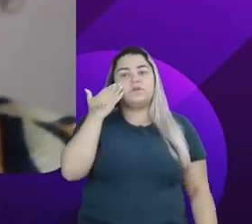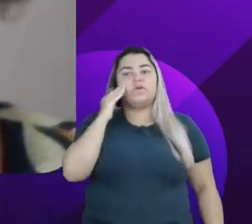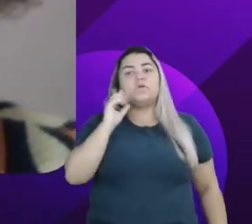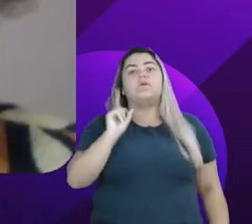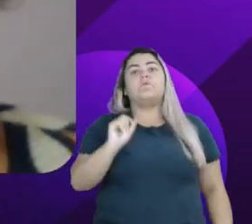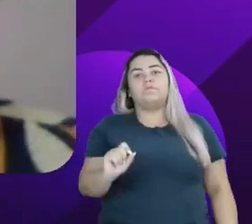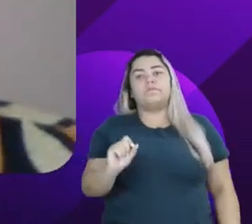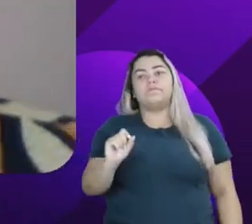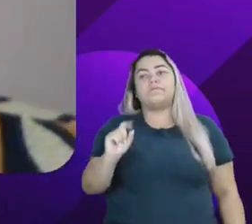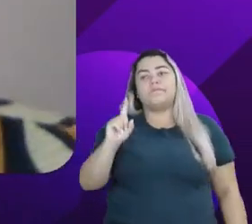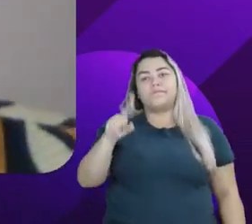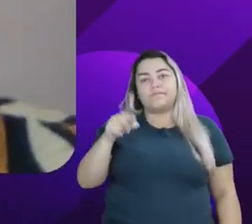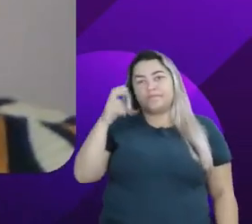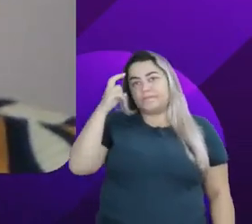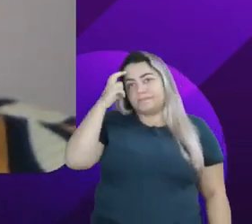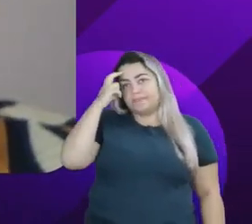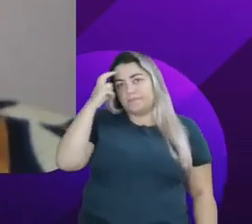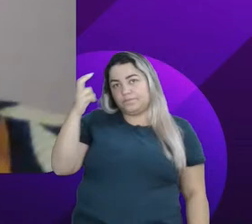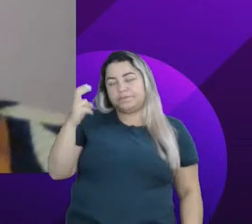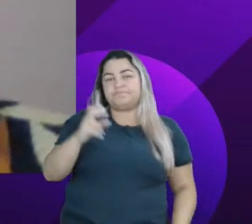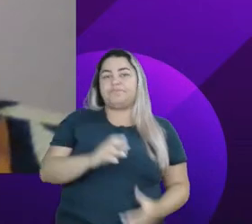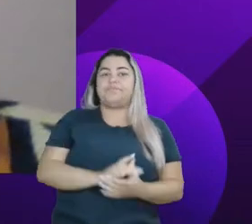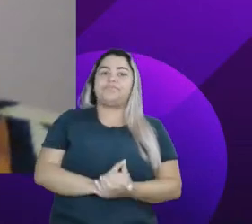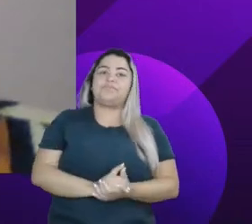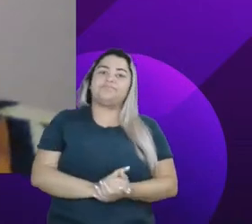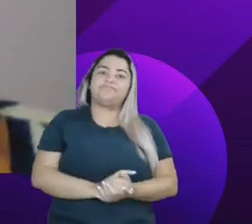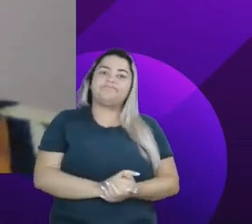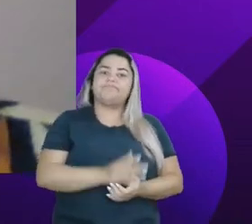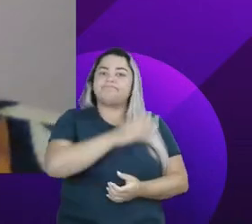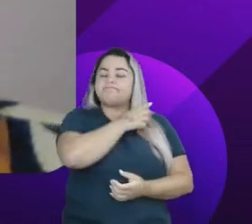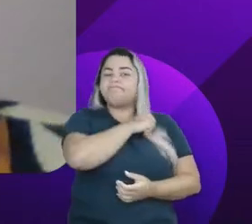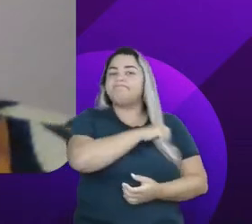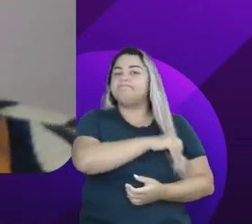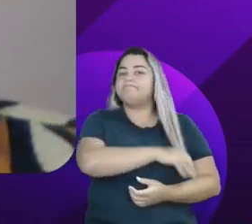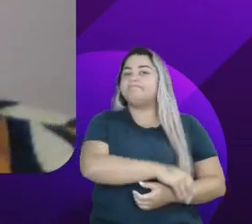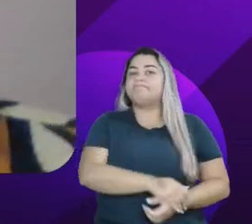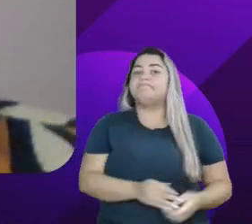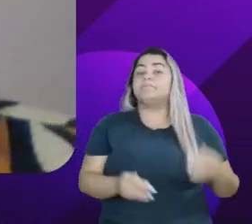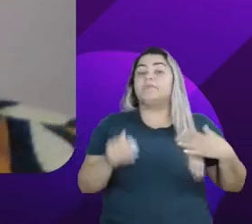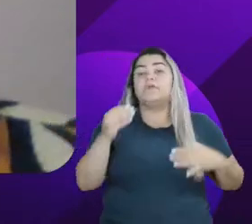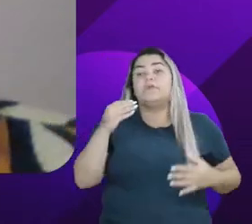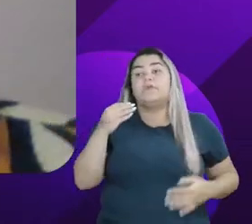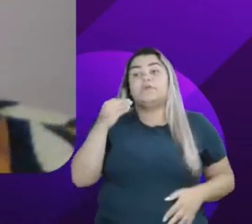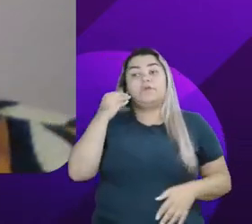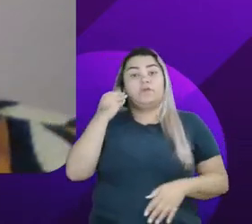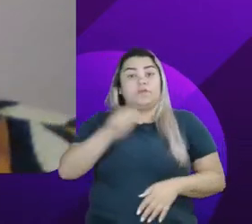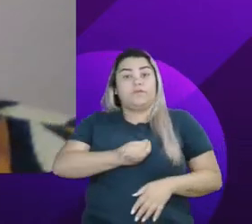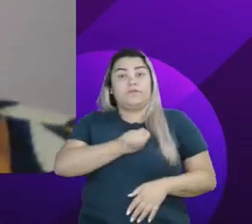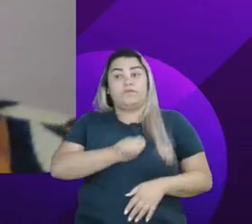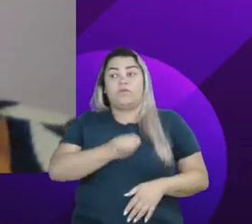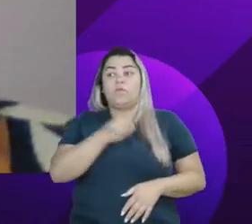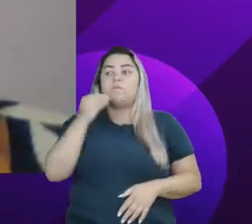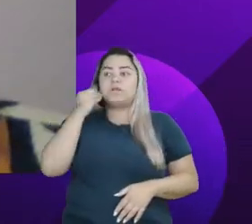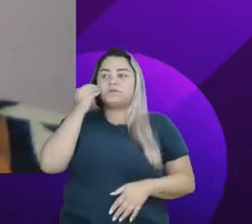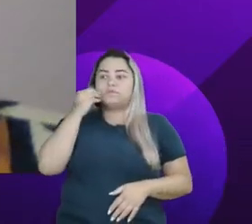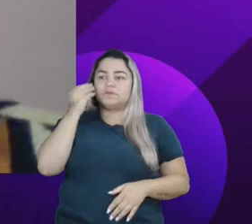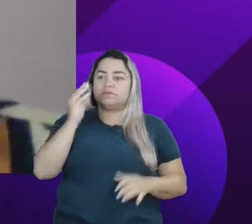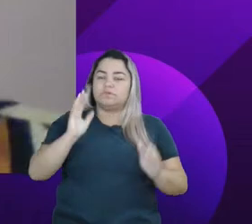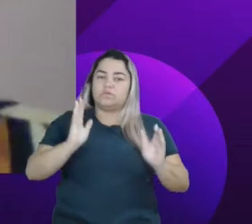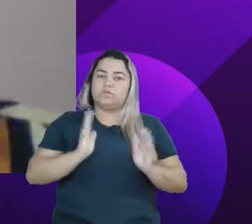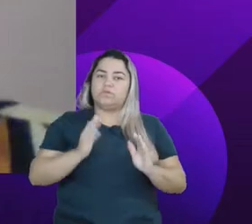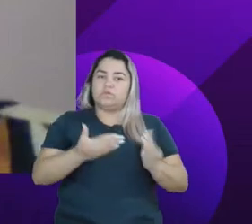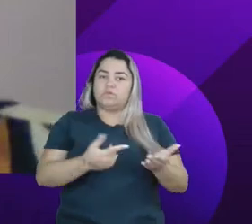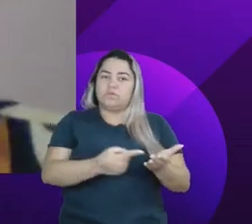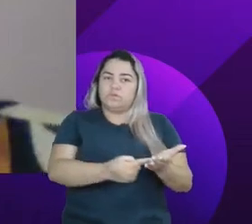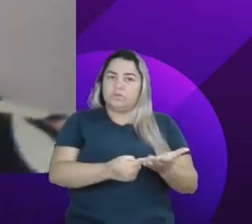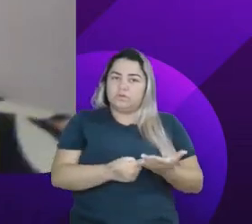que são as culturas. Eu vivi uma experiência muito rica quando eu fui convidada